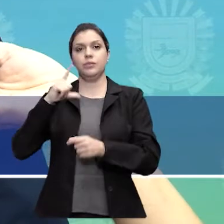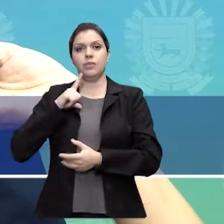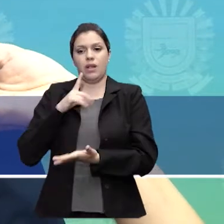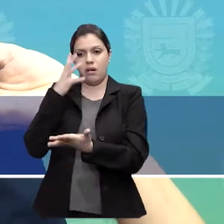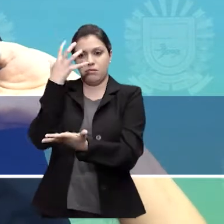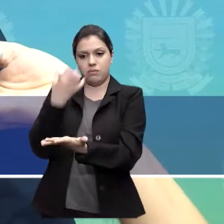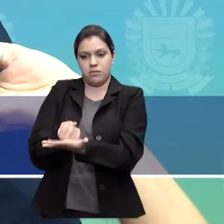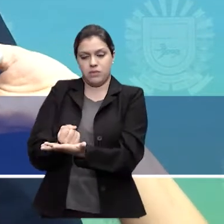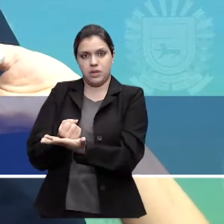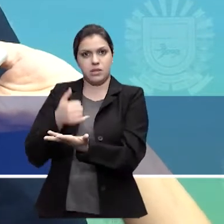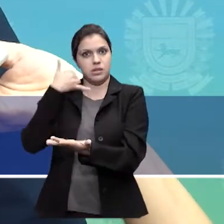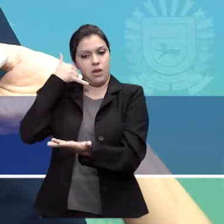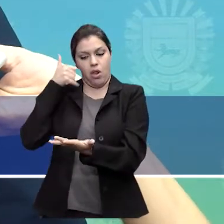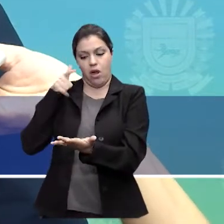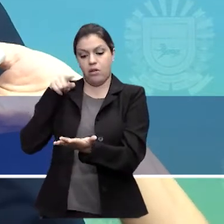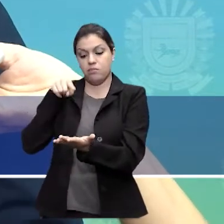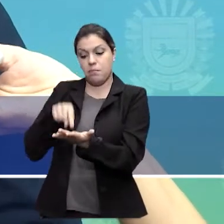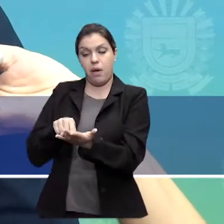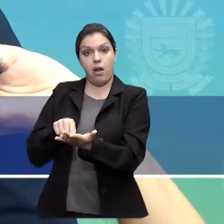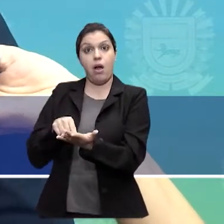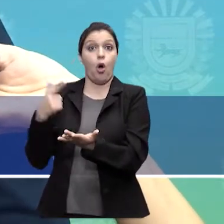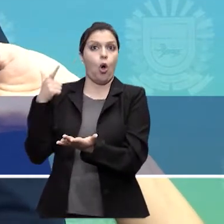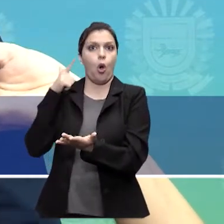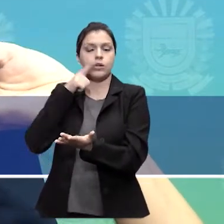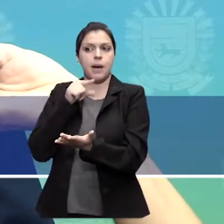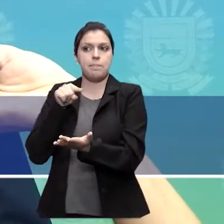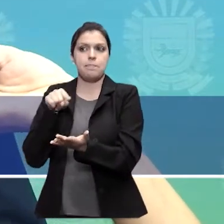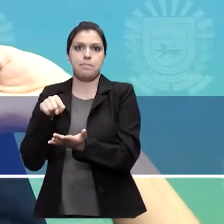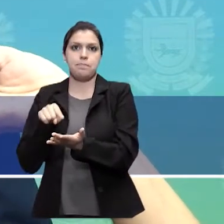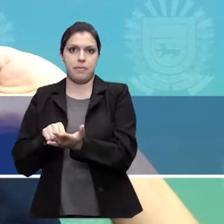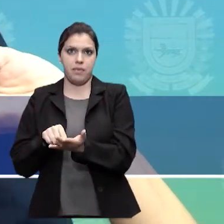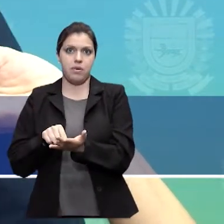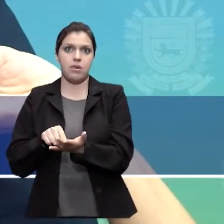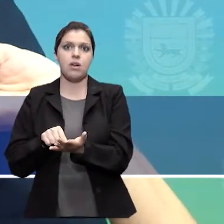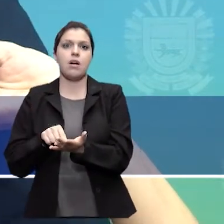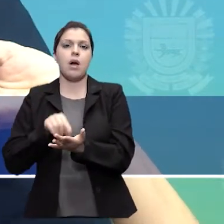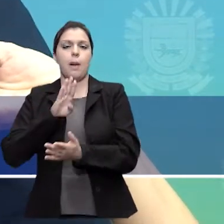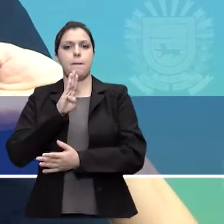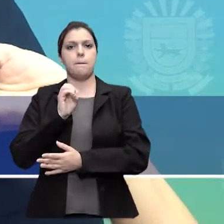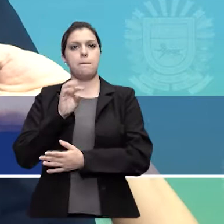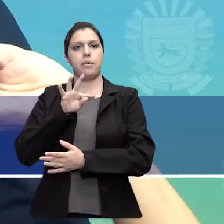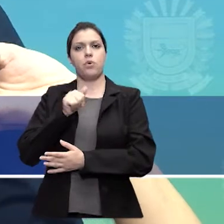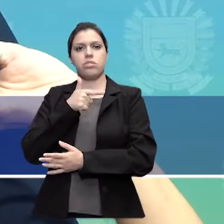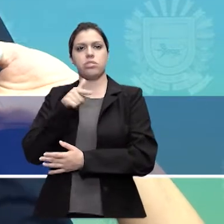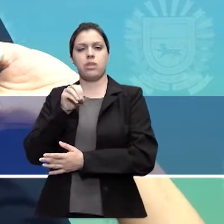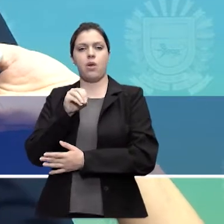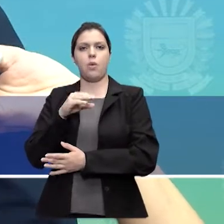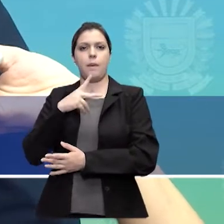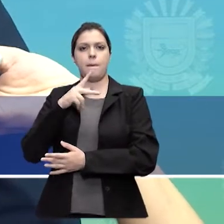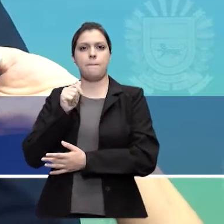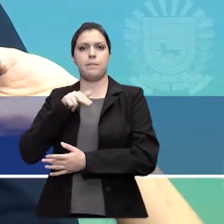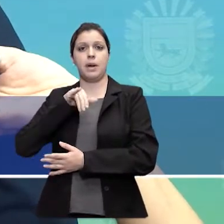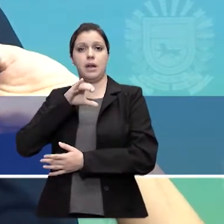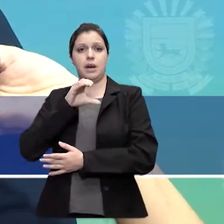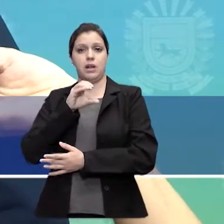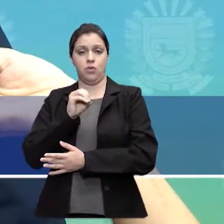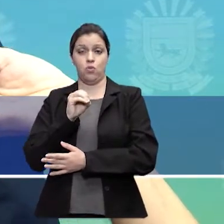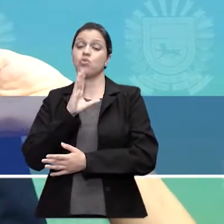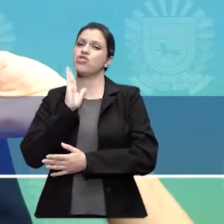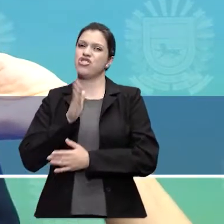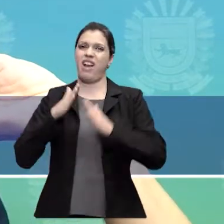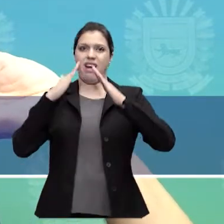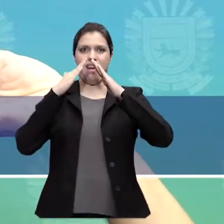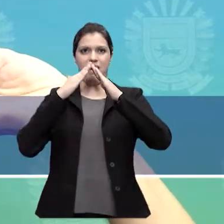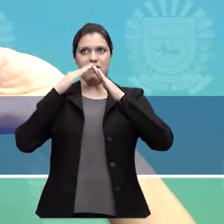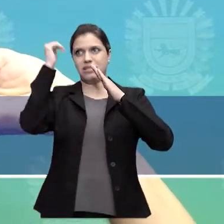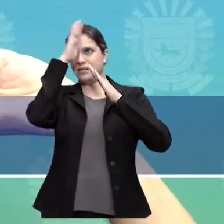mulheres possam ter no seu dispositivo de smartphone um botão do pânico. Eu sei que isso já foi tentado em outras